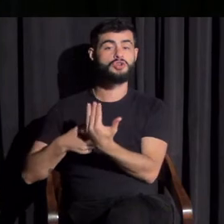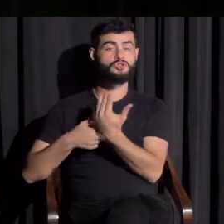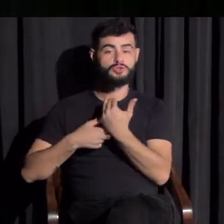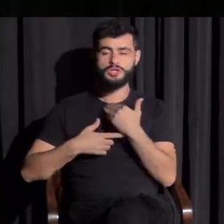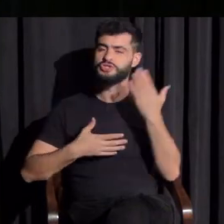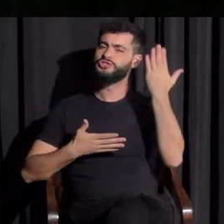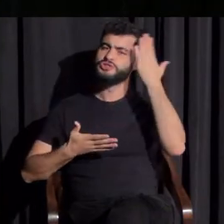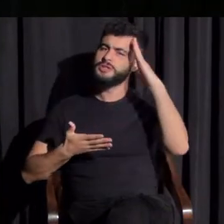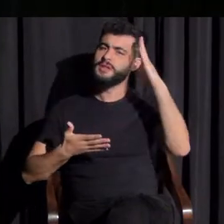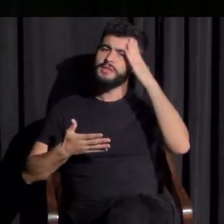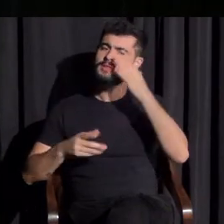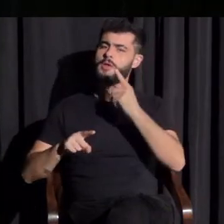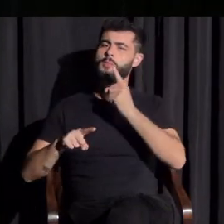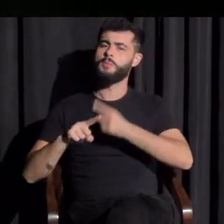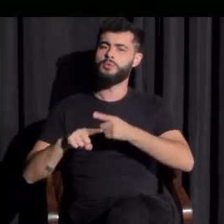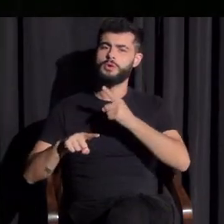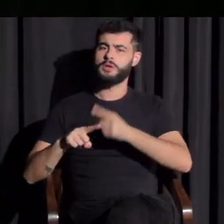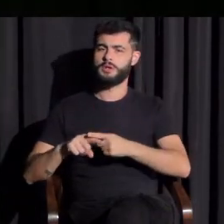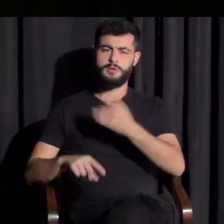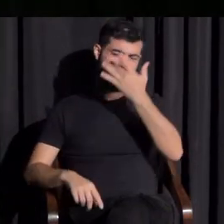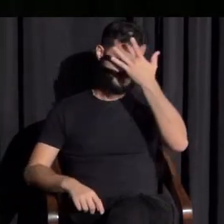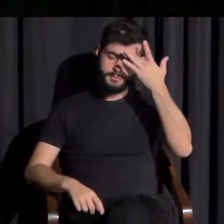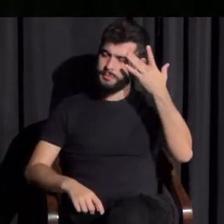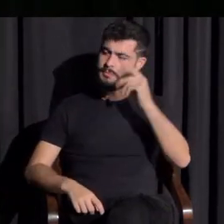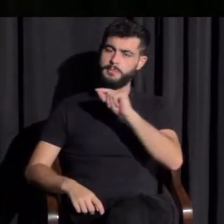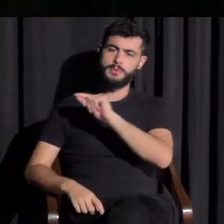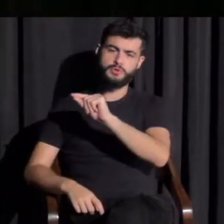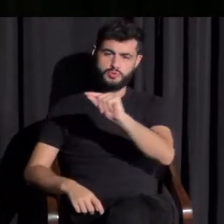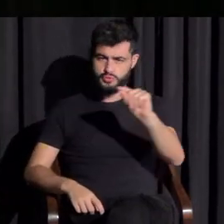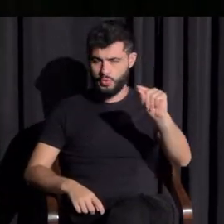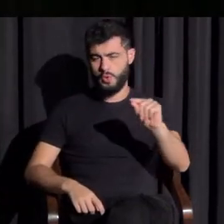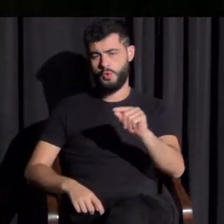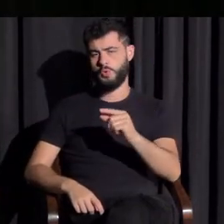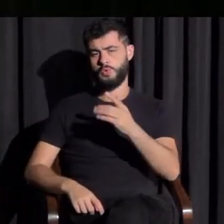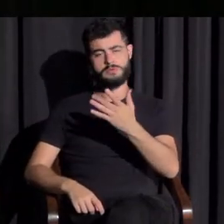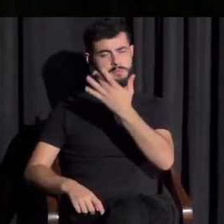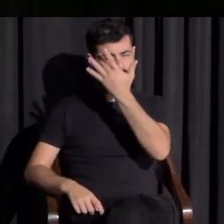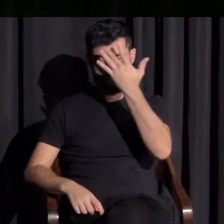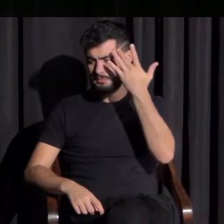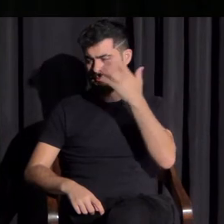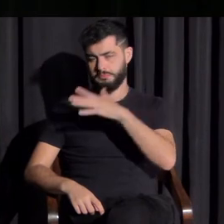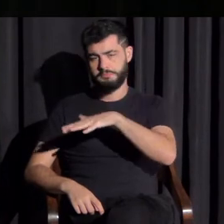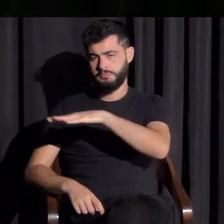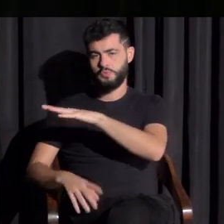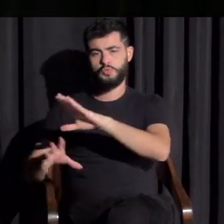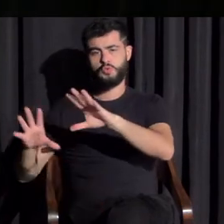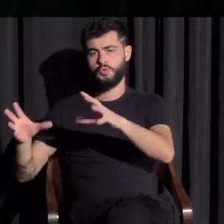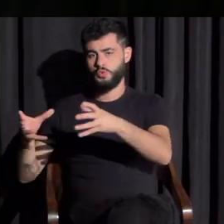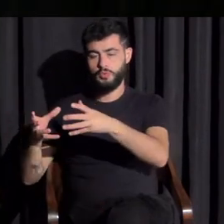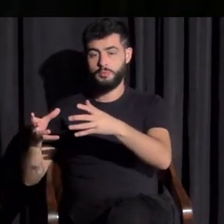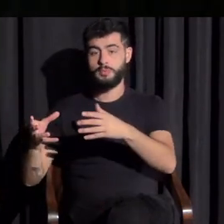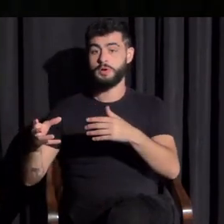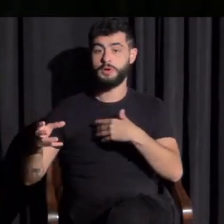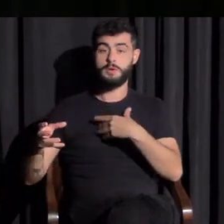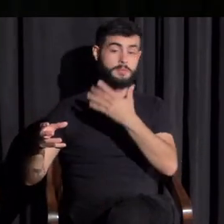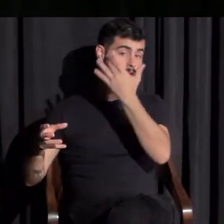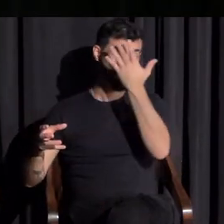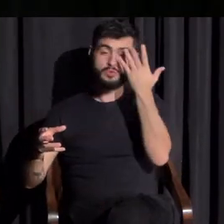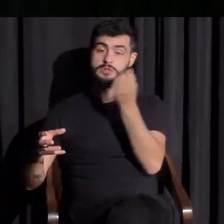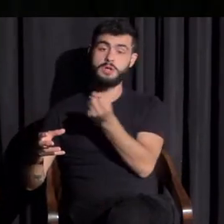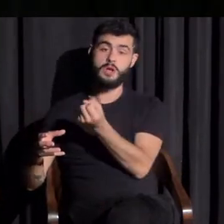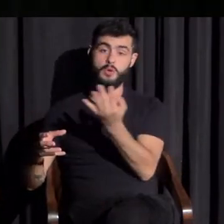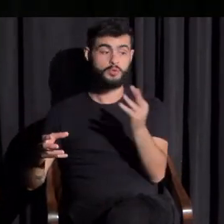quais algumas pessoas ou grupos, né, desde bebês, são mais invisibilizados que outros.